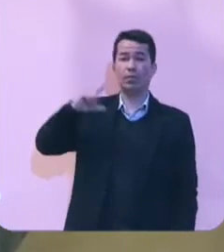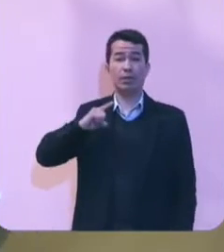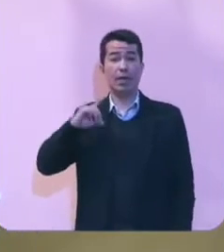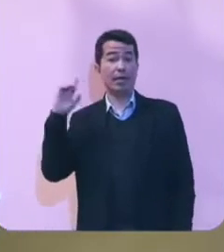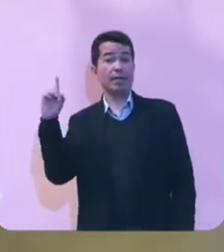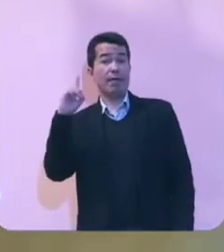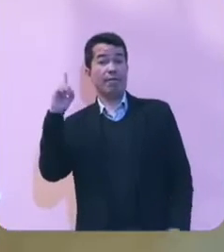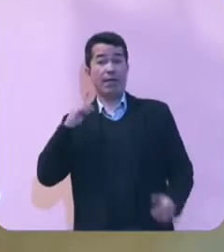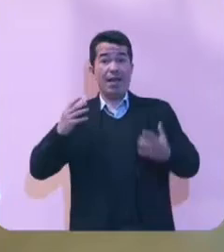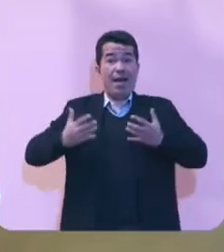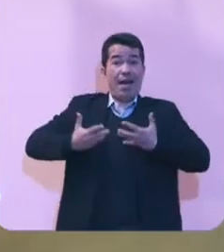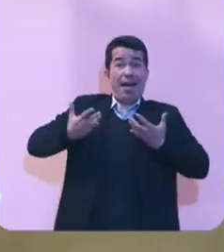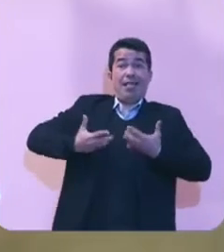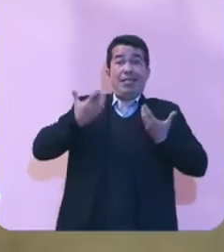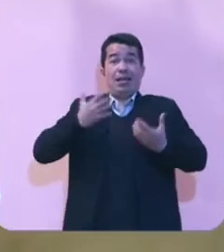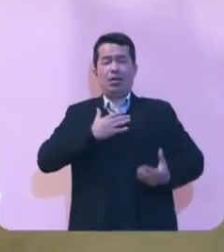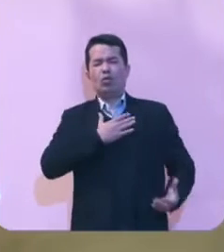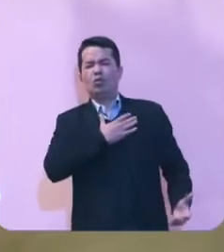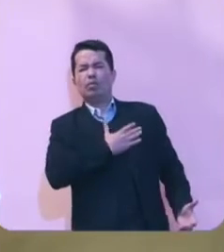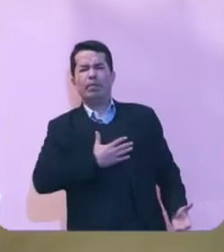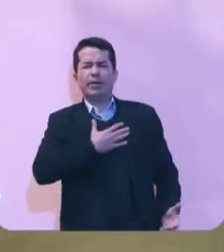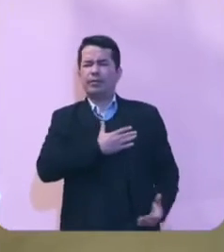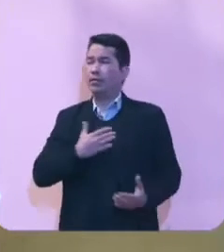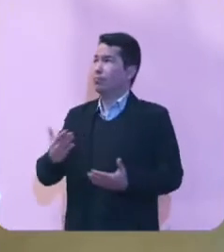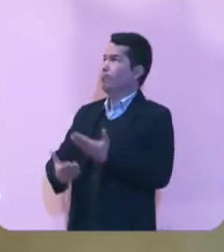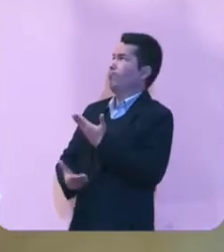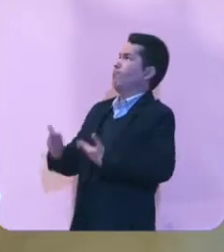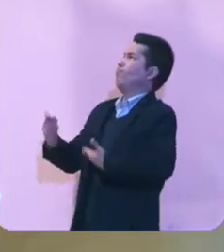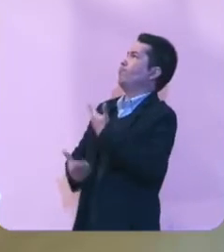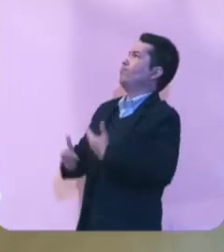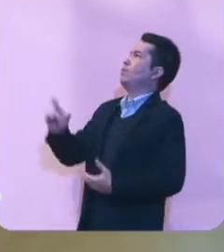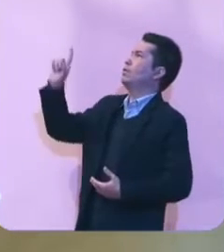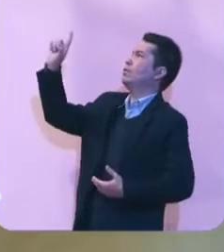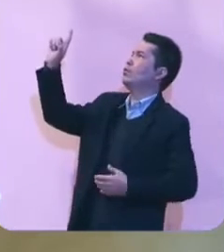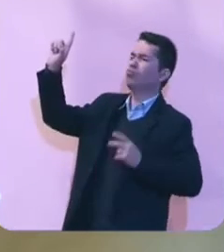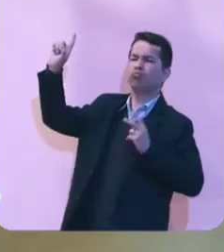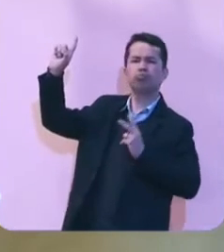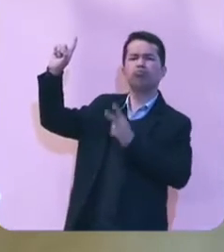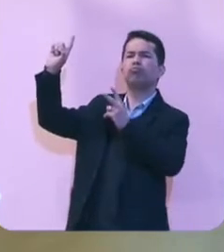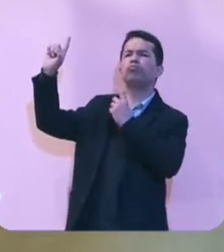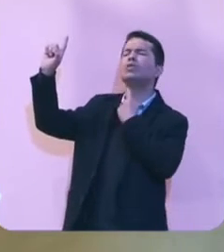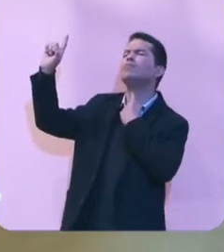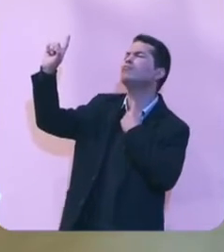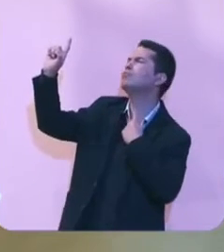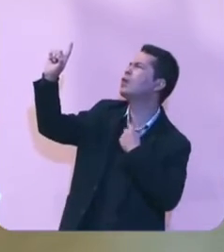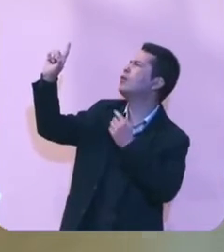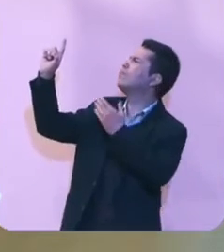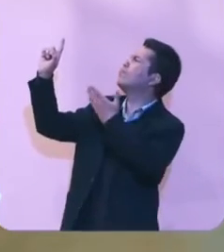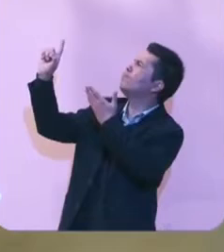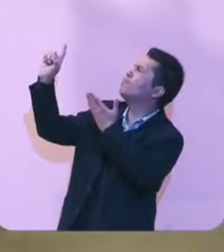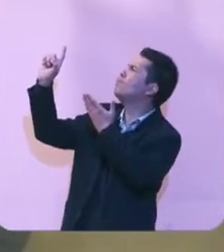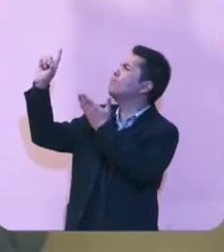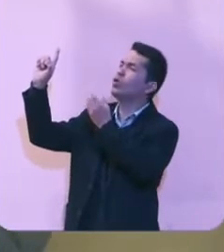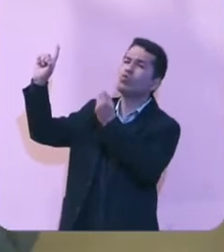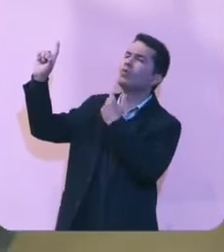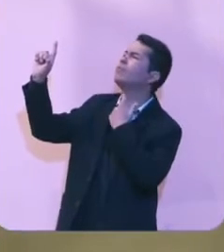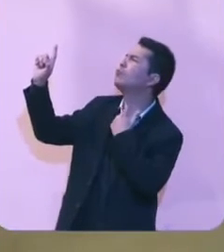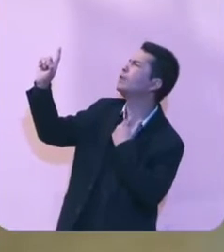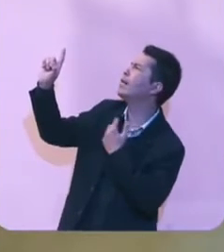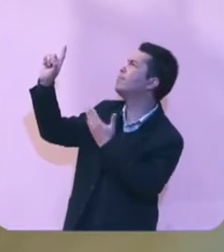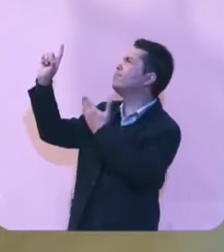para ele servir a Deus segundo aquilo que agradava o coração dele. Então a